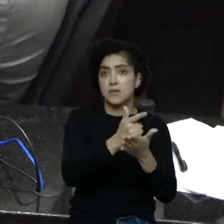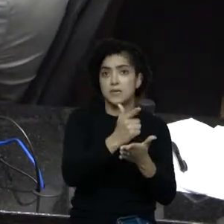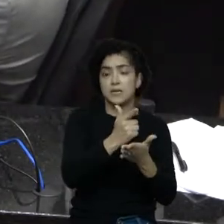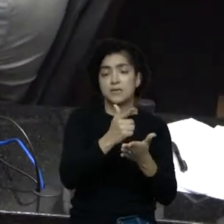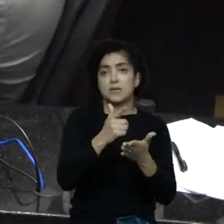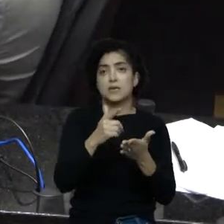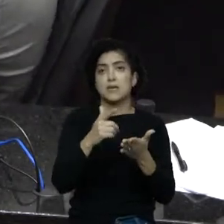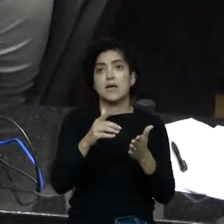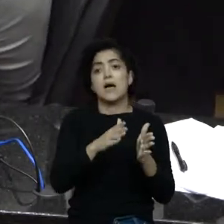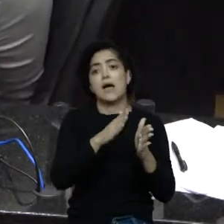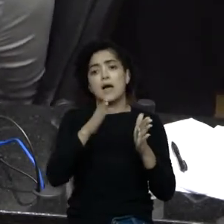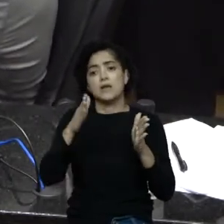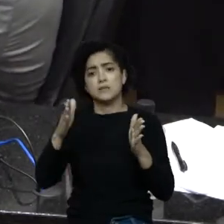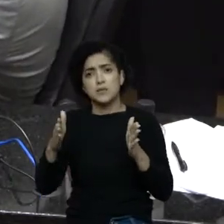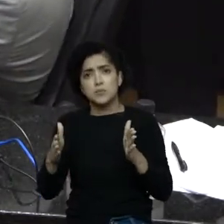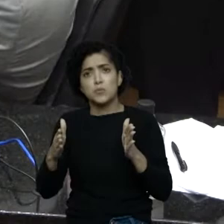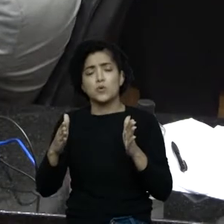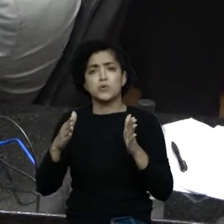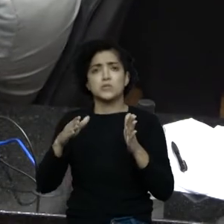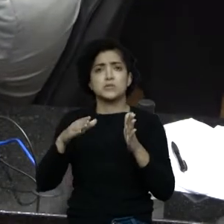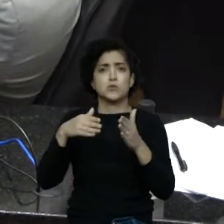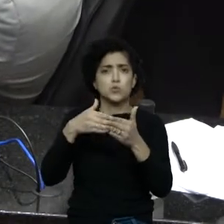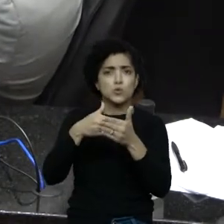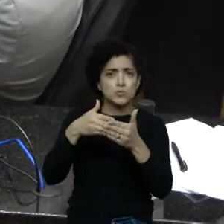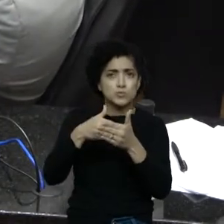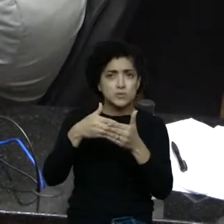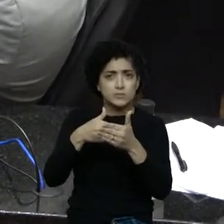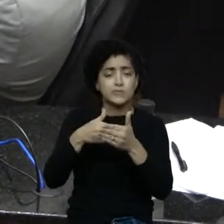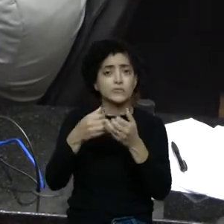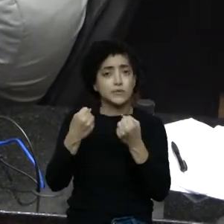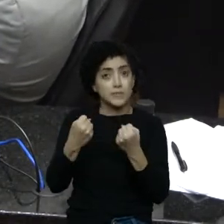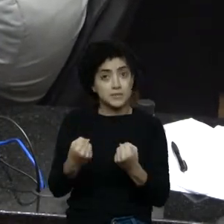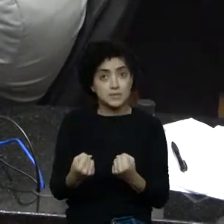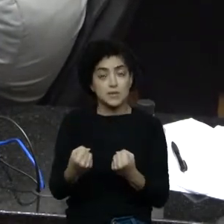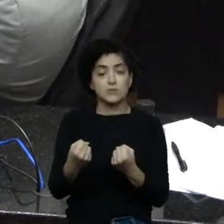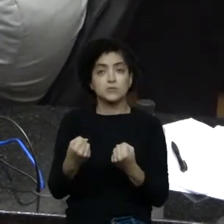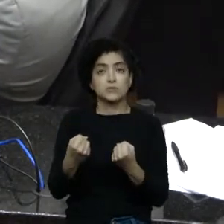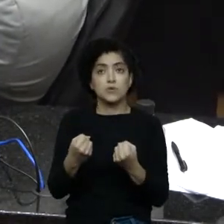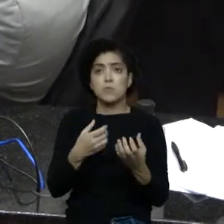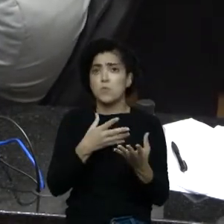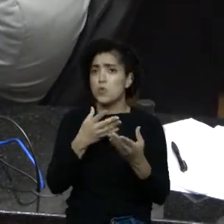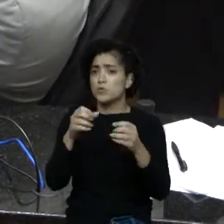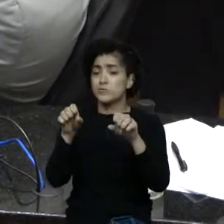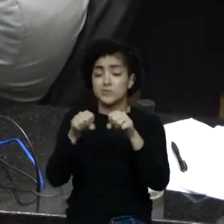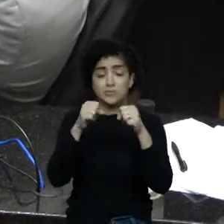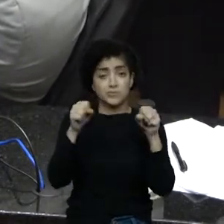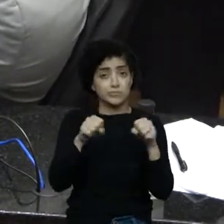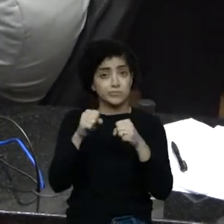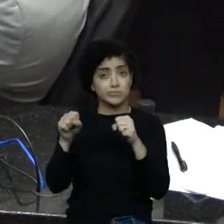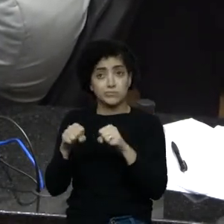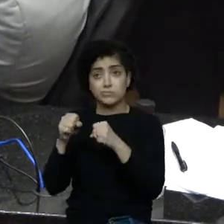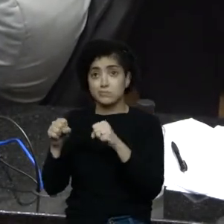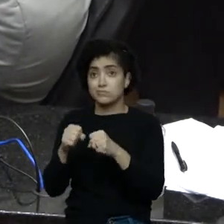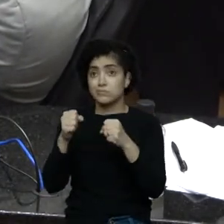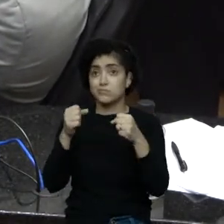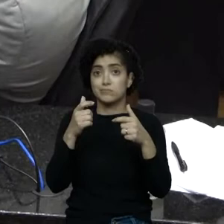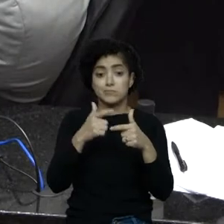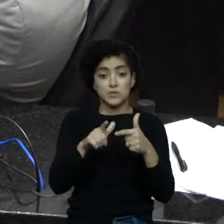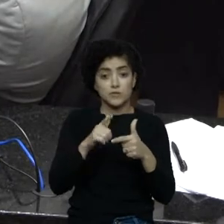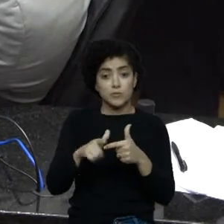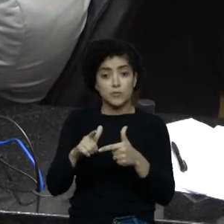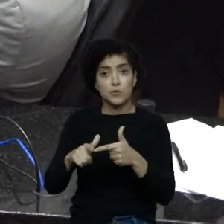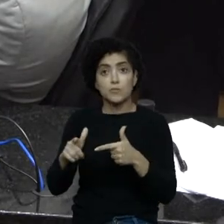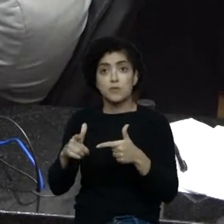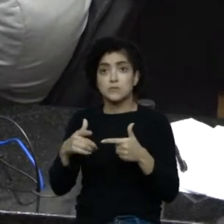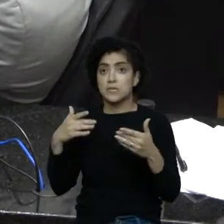com todas as restrições e isso foi pesado muitos quebraram e muitos muitos